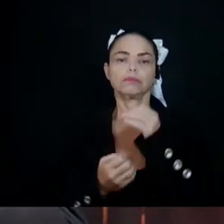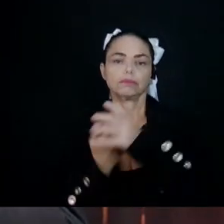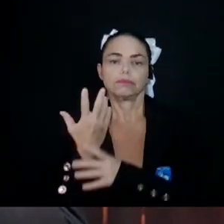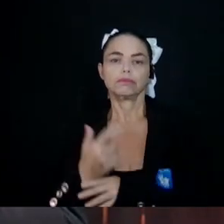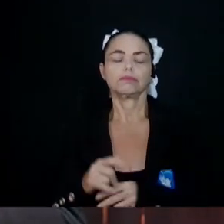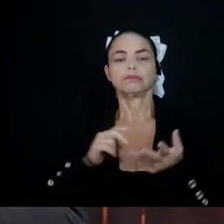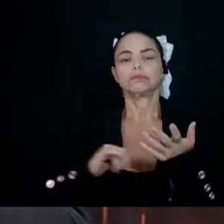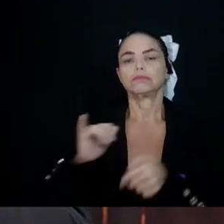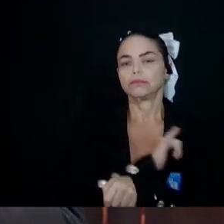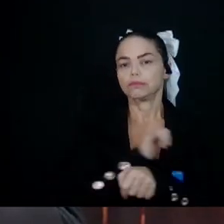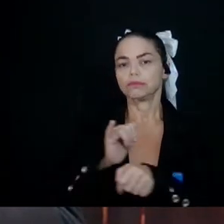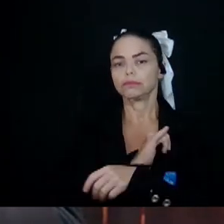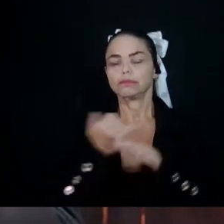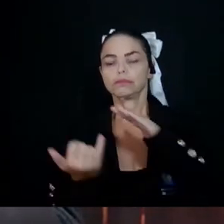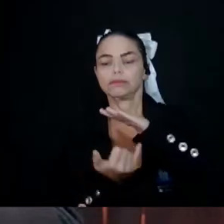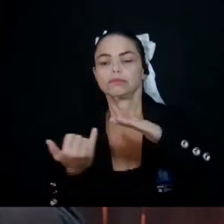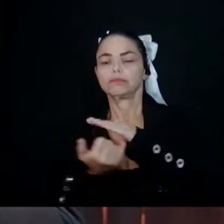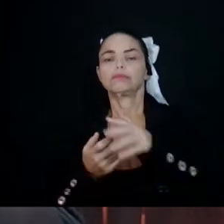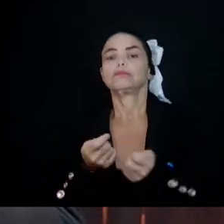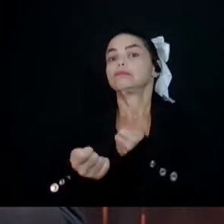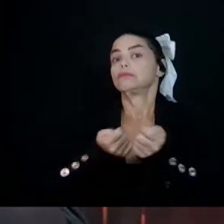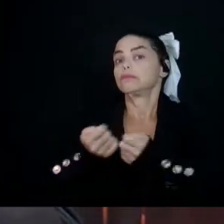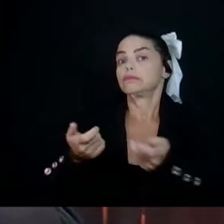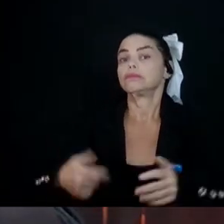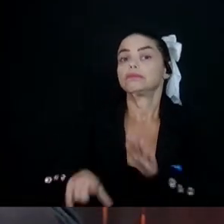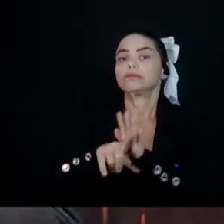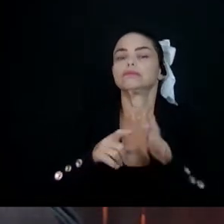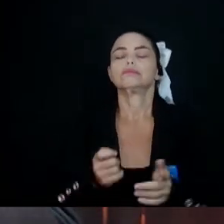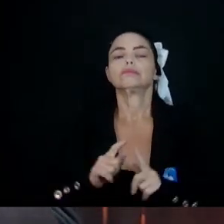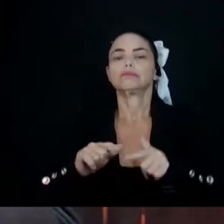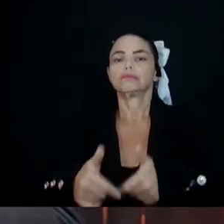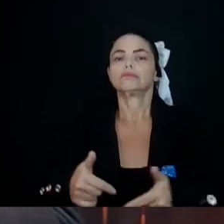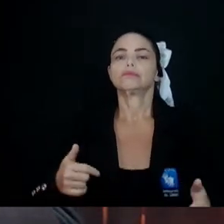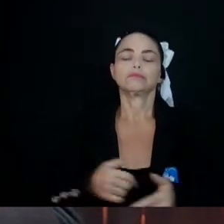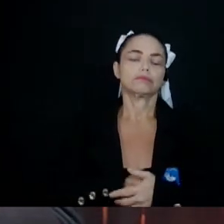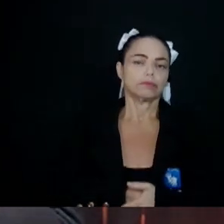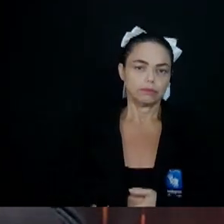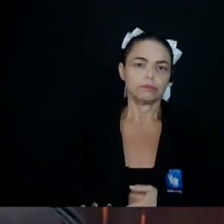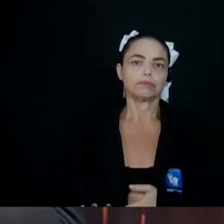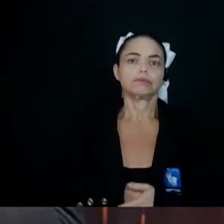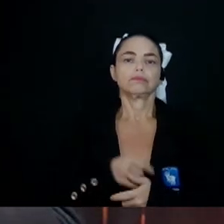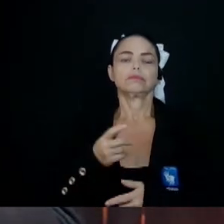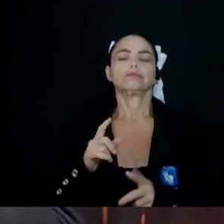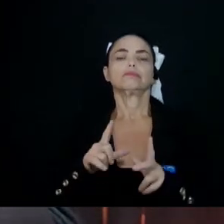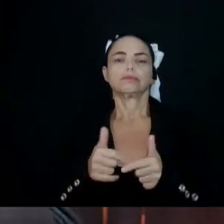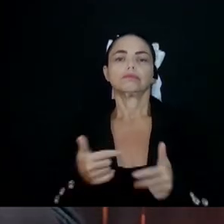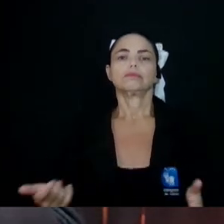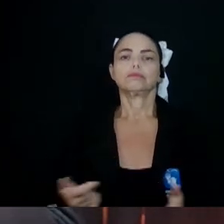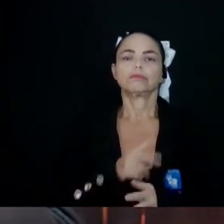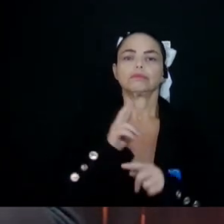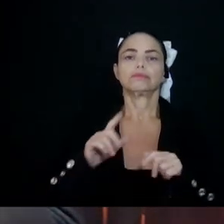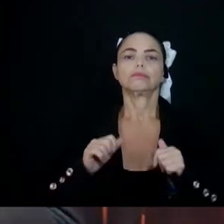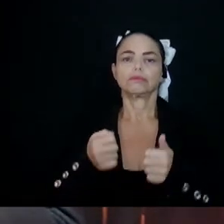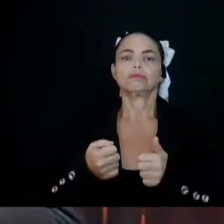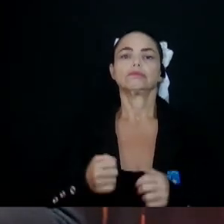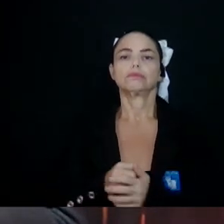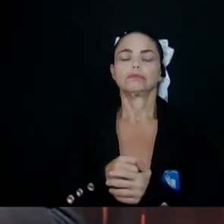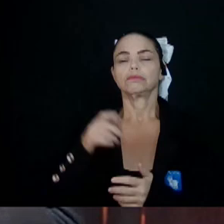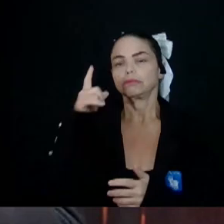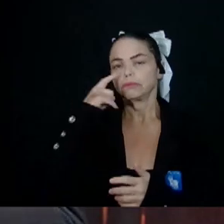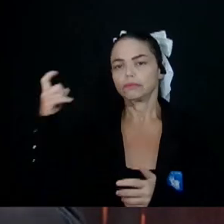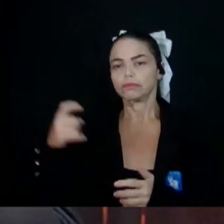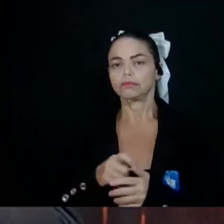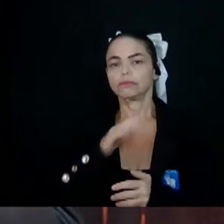outras instituições, outros órgãos que vão poder também atuar de forma mais eficaz na defesa dos interesses dessa